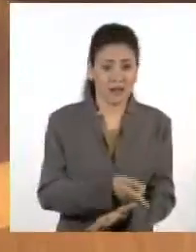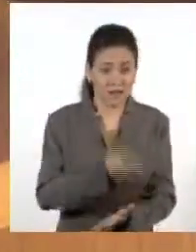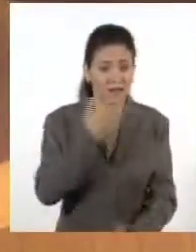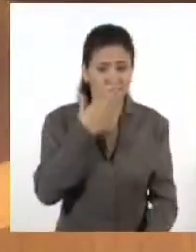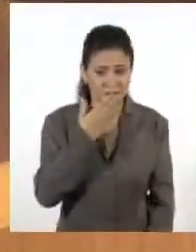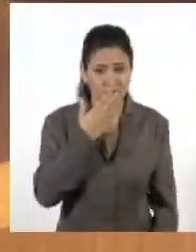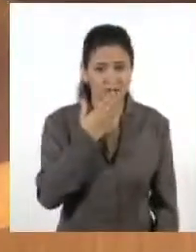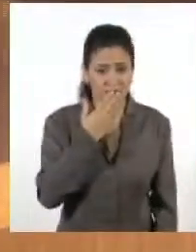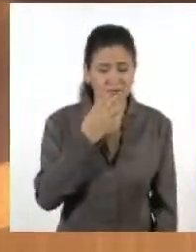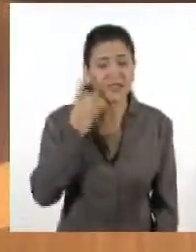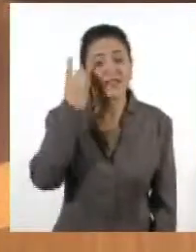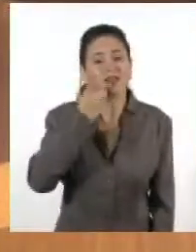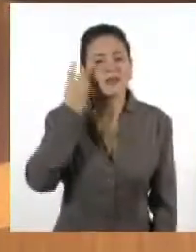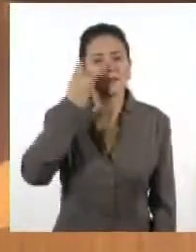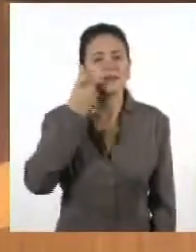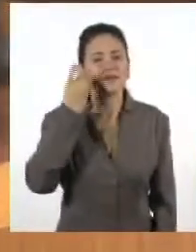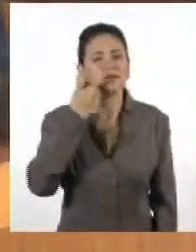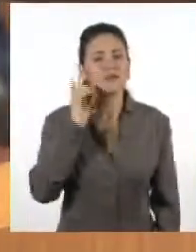grande mentira